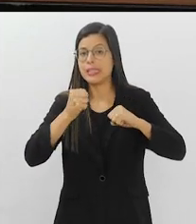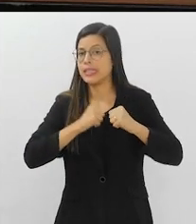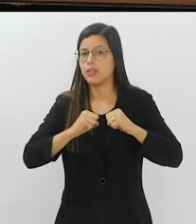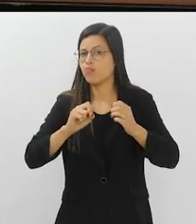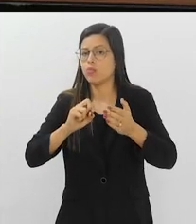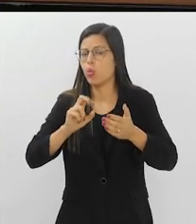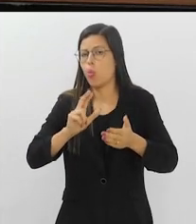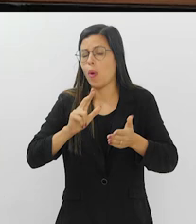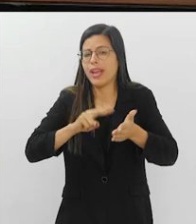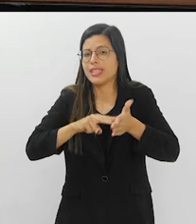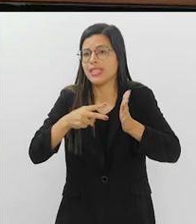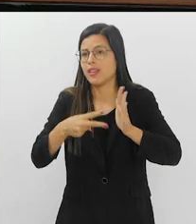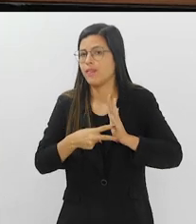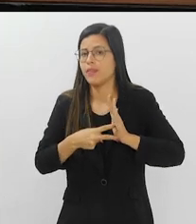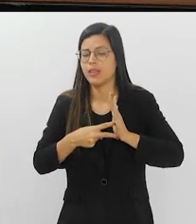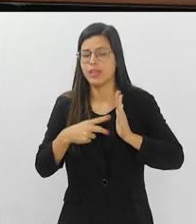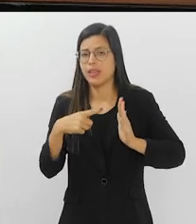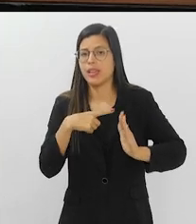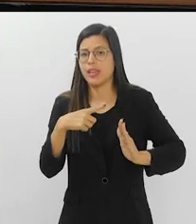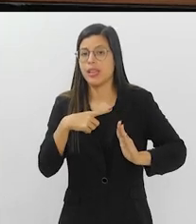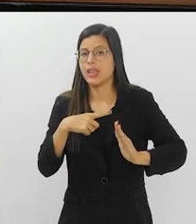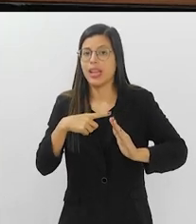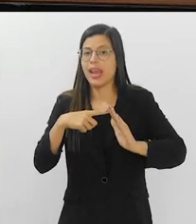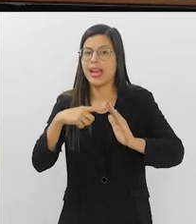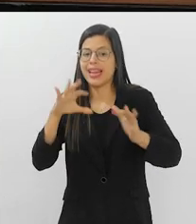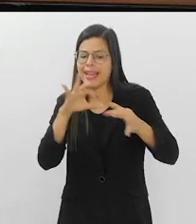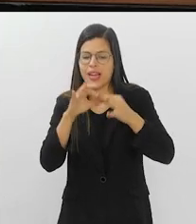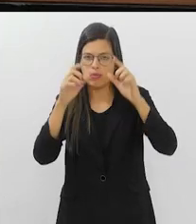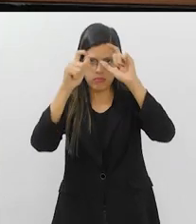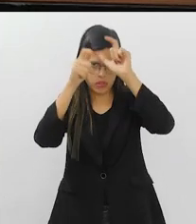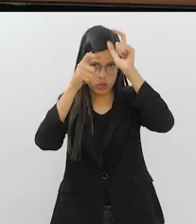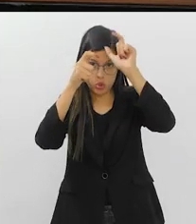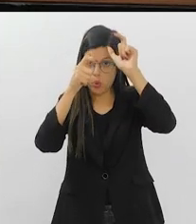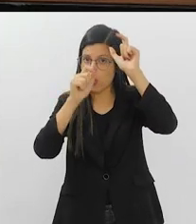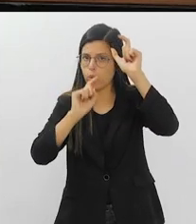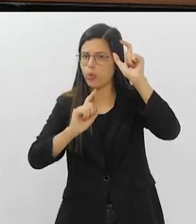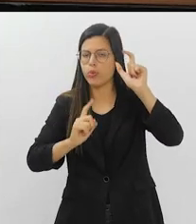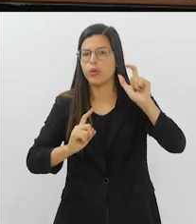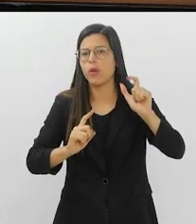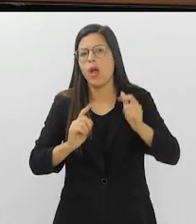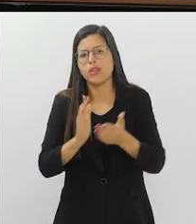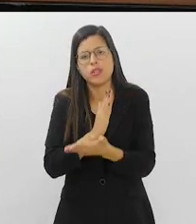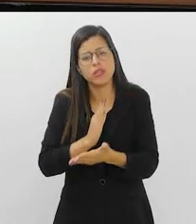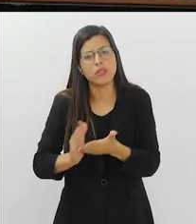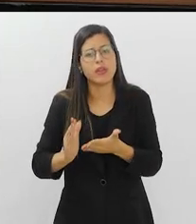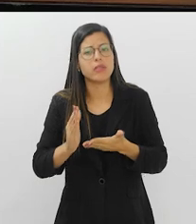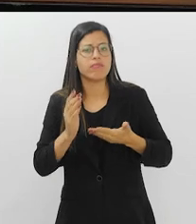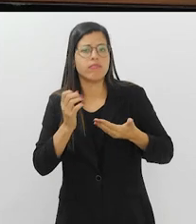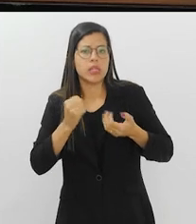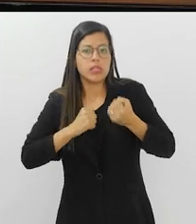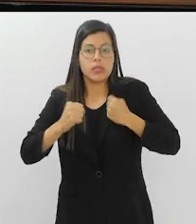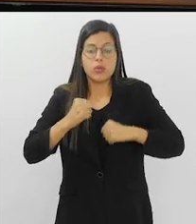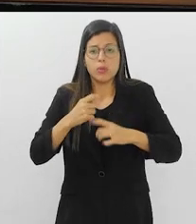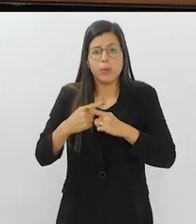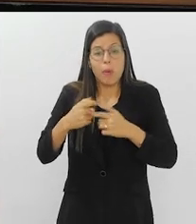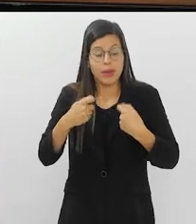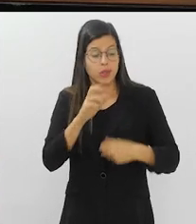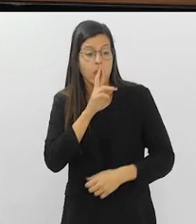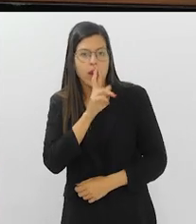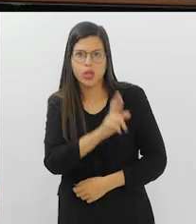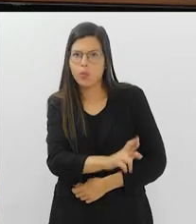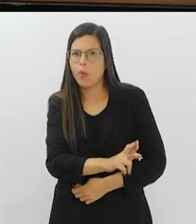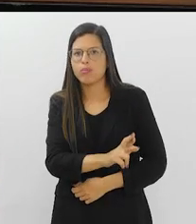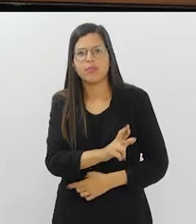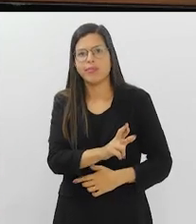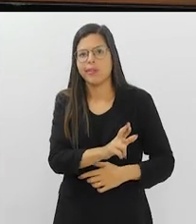ela não significa necessariamente que você tenha um transtorno. Muitas vezes eu estou ansioso porque eu preciso responder a